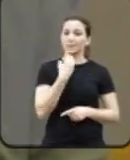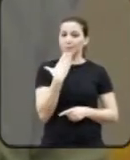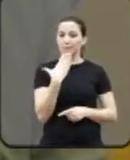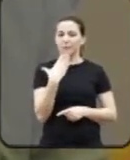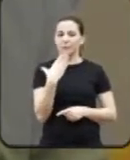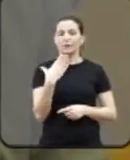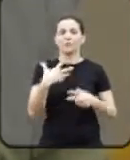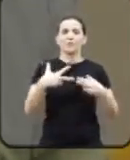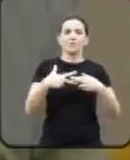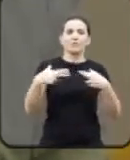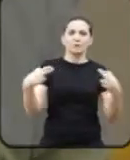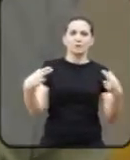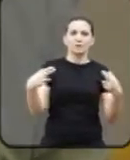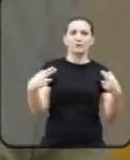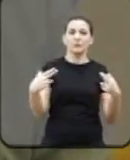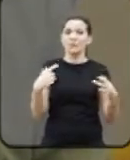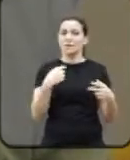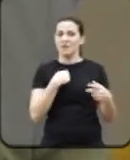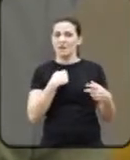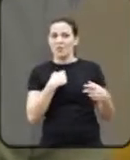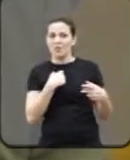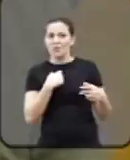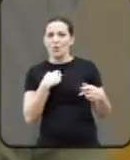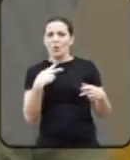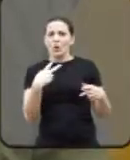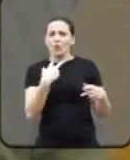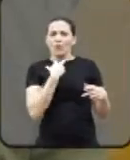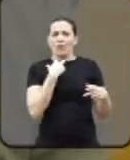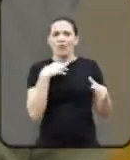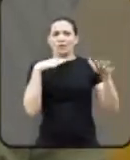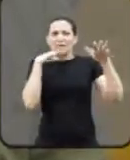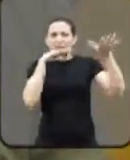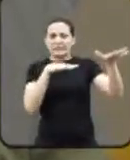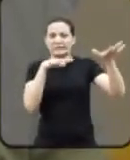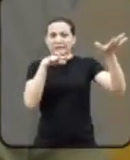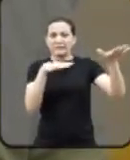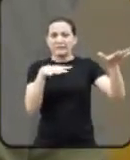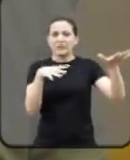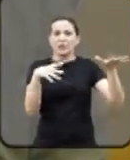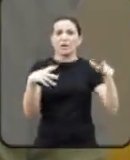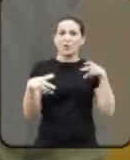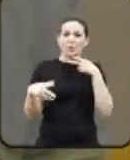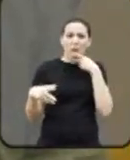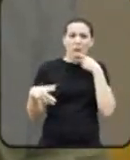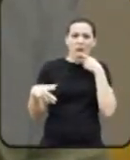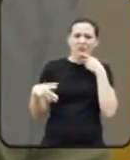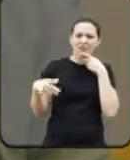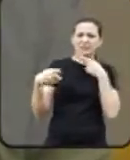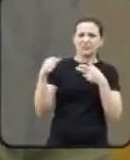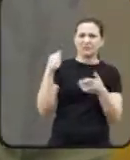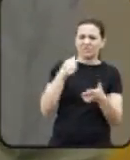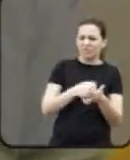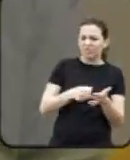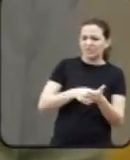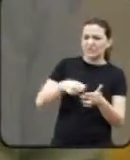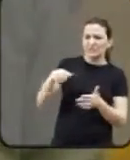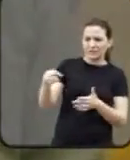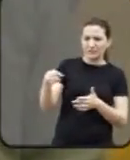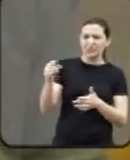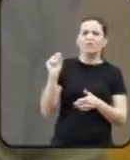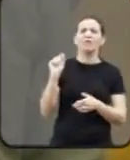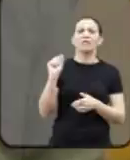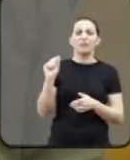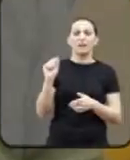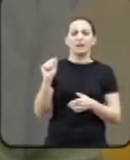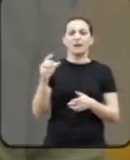isso. Não saio na passeata em si, porque vão dizer, está vendo o político querendo explorar. Mas eu gostaria até de sair fantasiado, até para